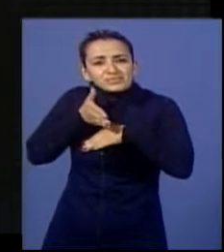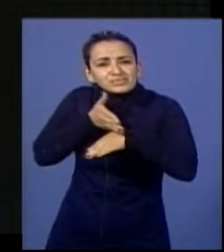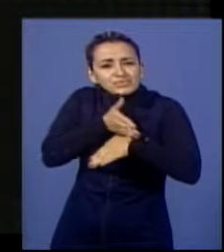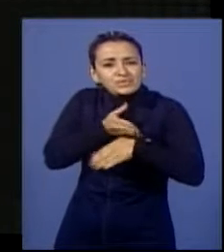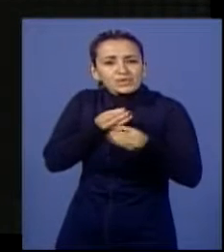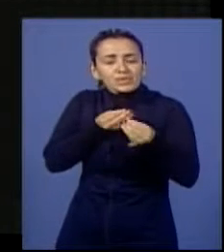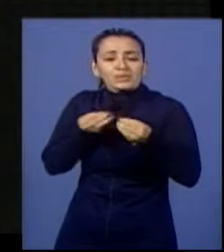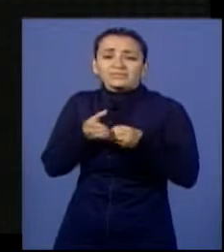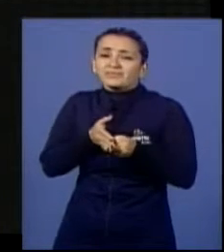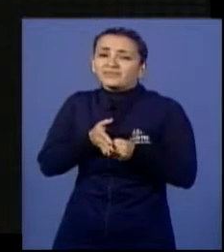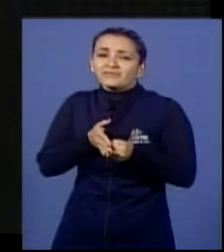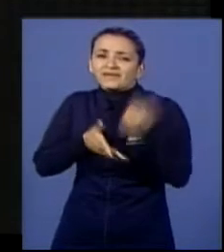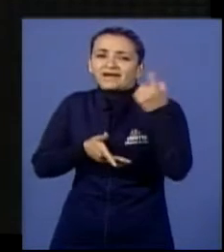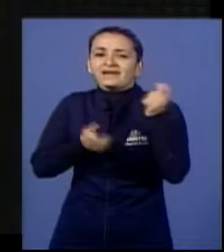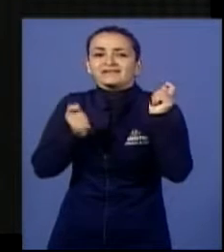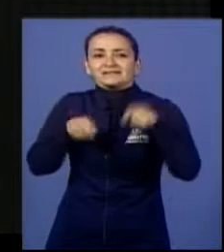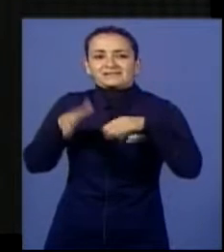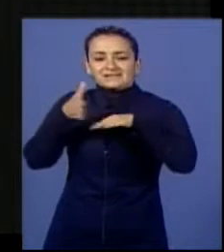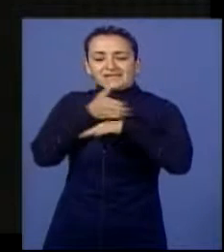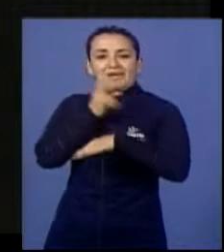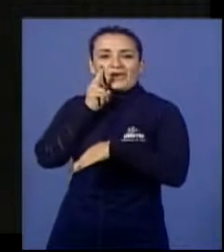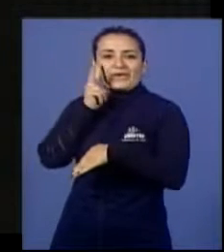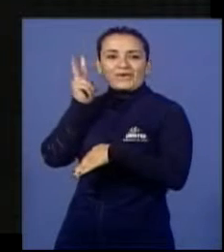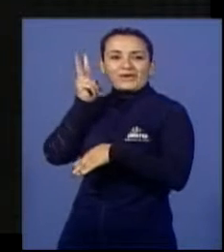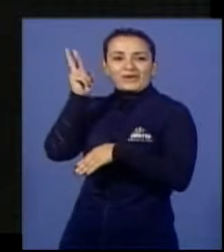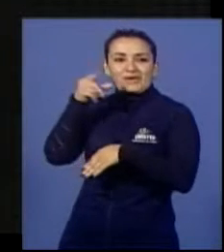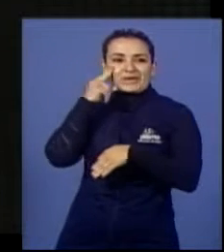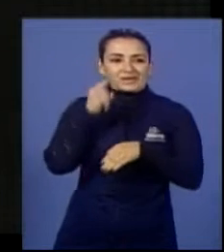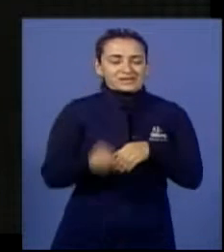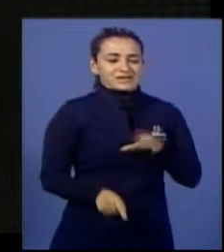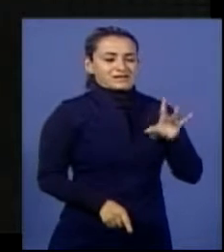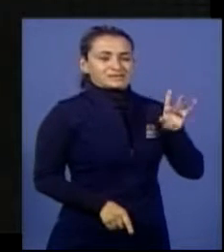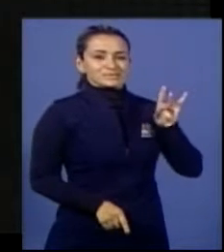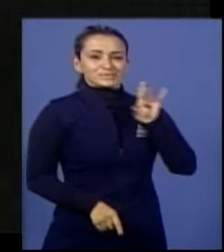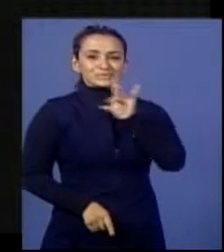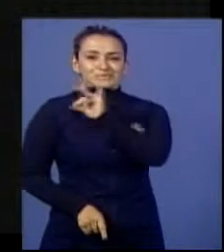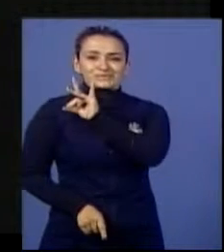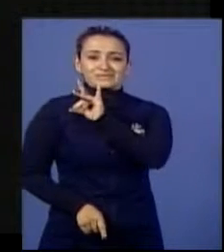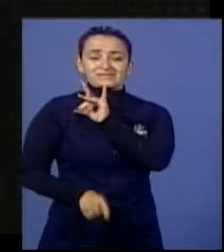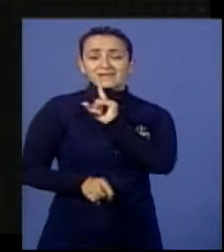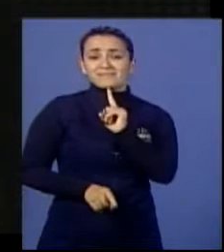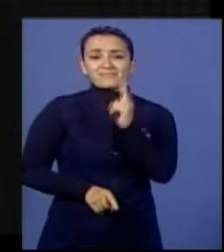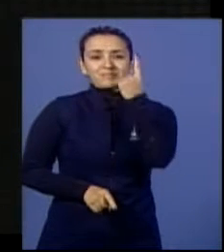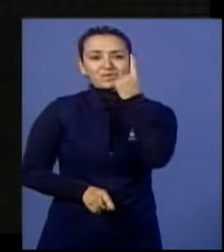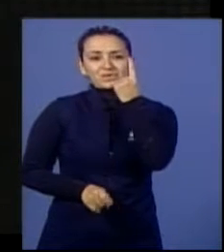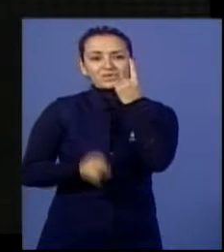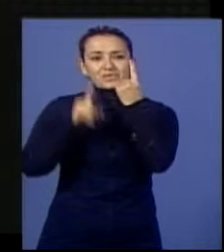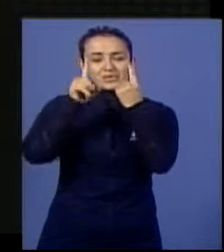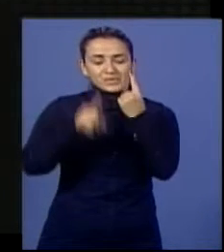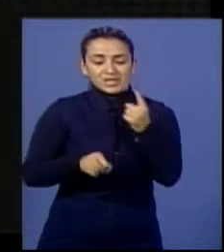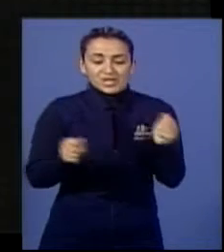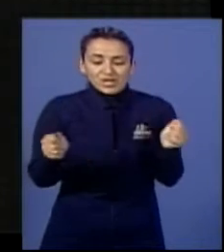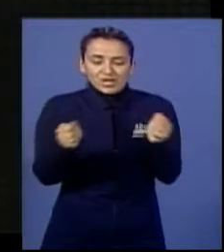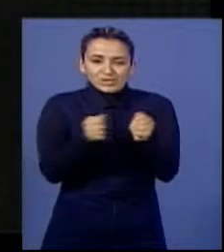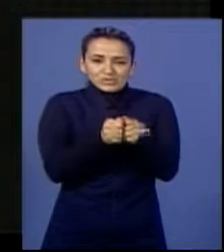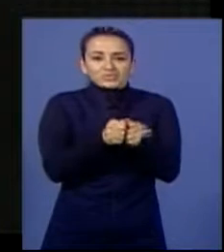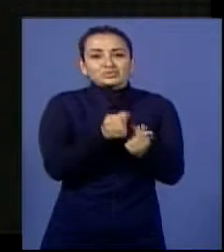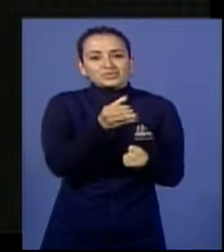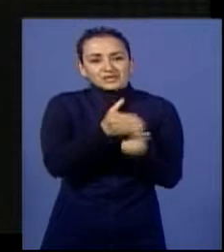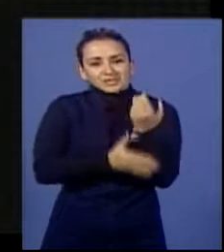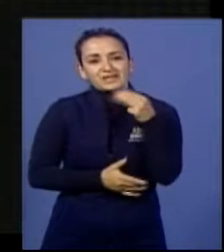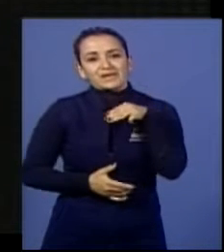molequinha, mais uma molequinha, mais uma molequinha, e junta mais de 1000 molequinhas, fazendo uma molecona.